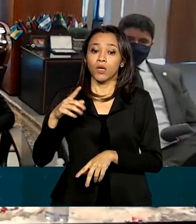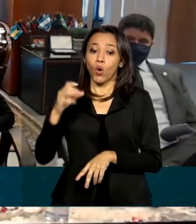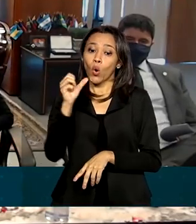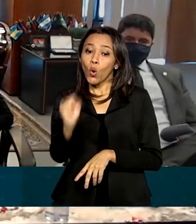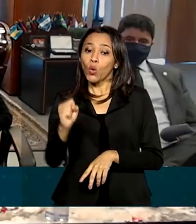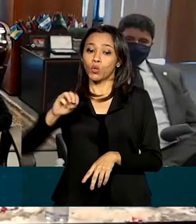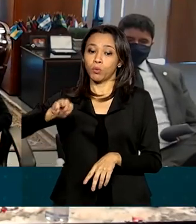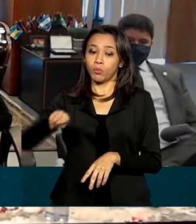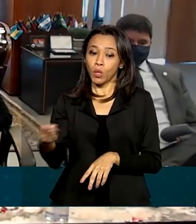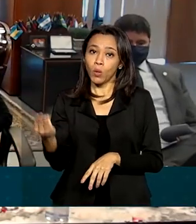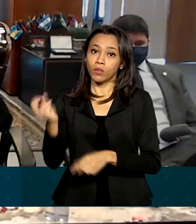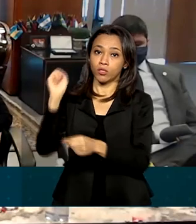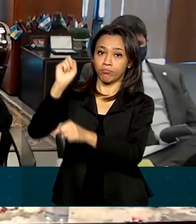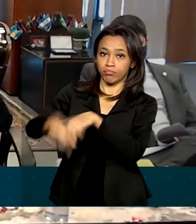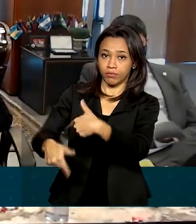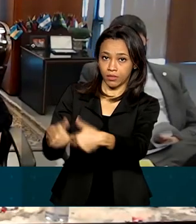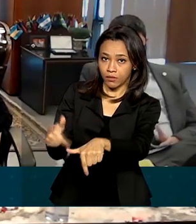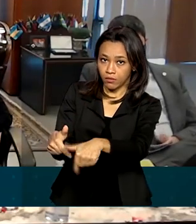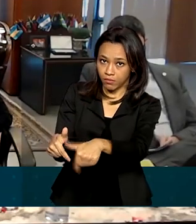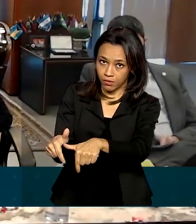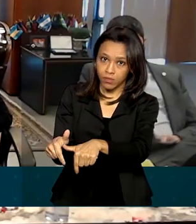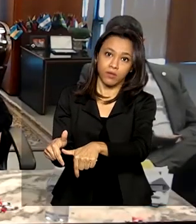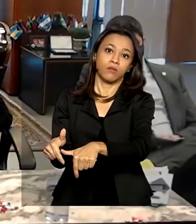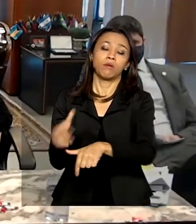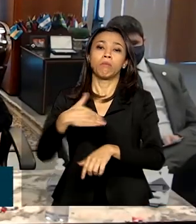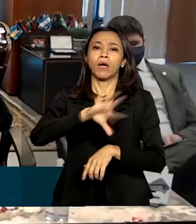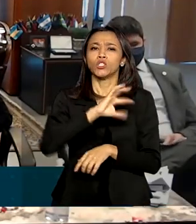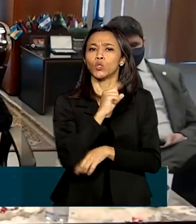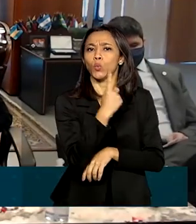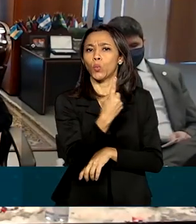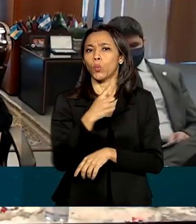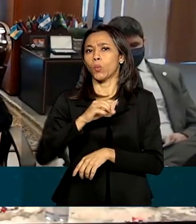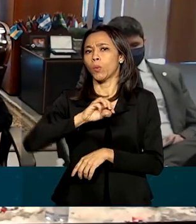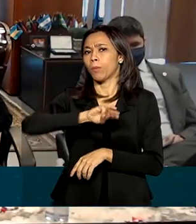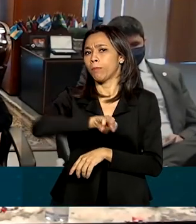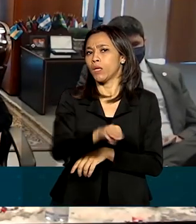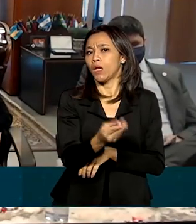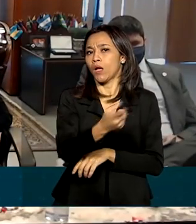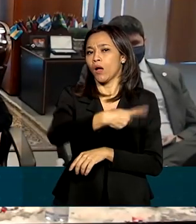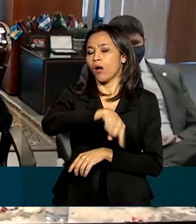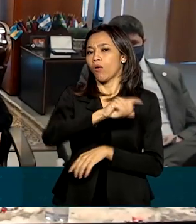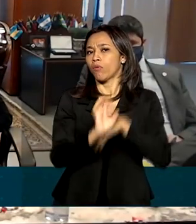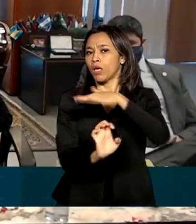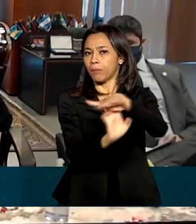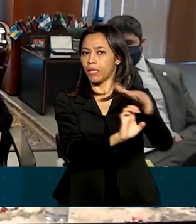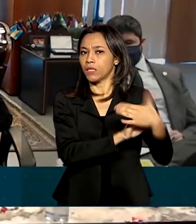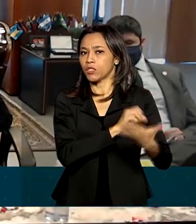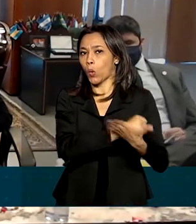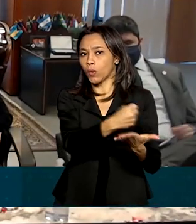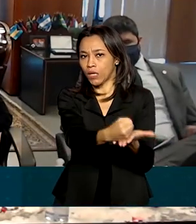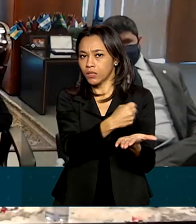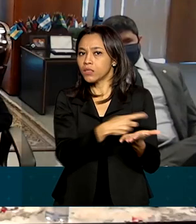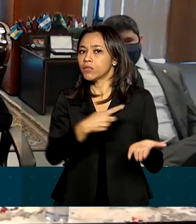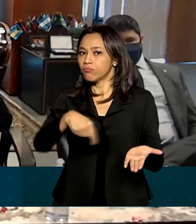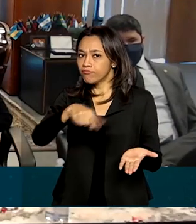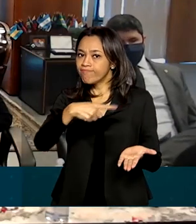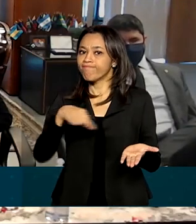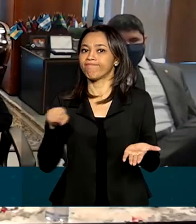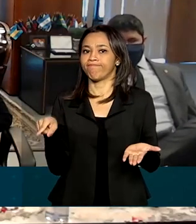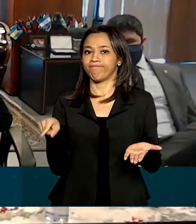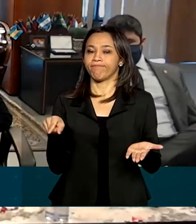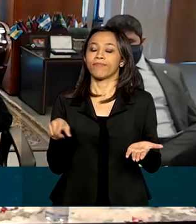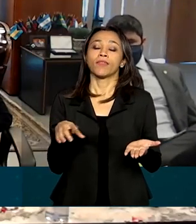de empregados, mais de 1 milhão de empregadores. Essas pessoas estão sendo guarnecidas